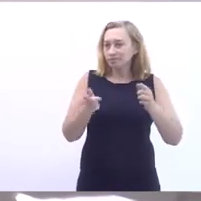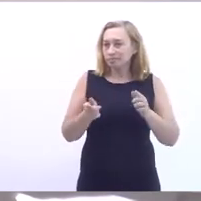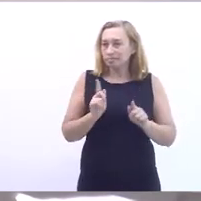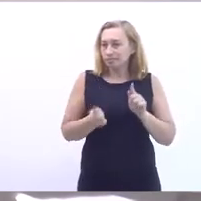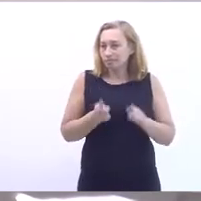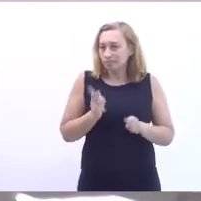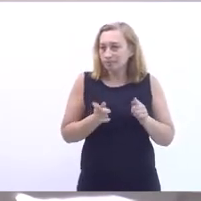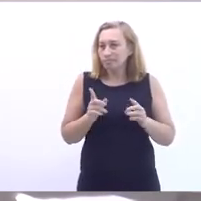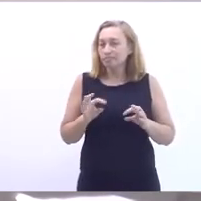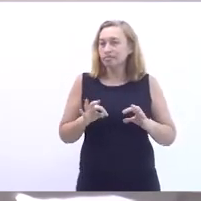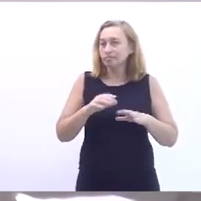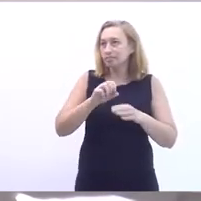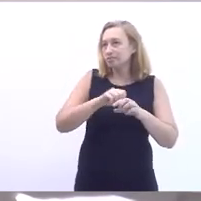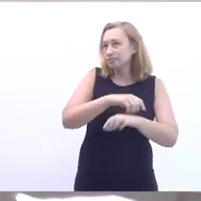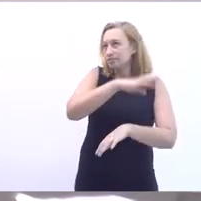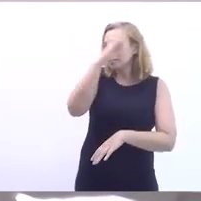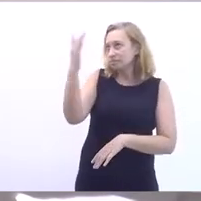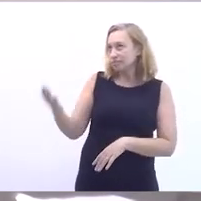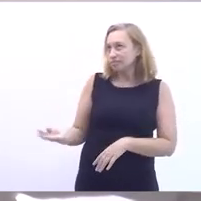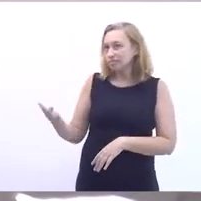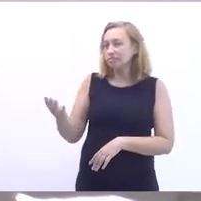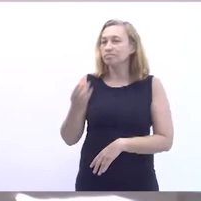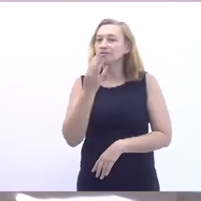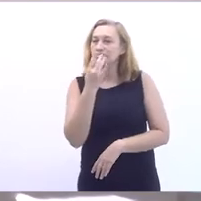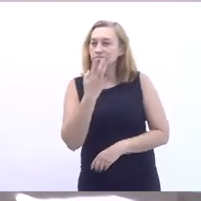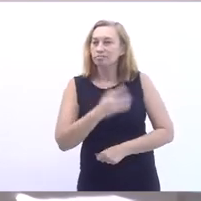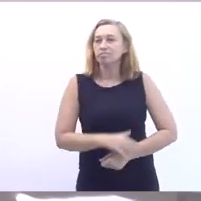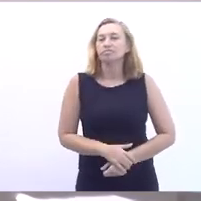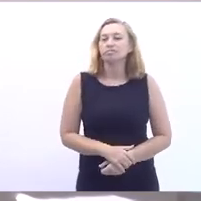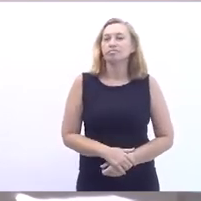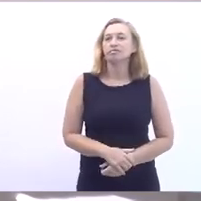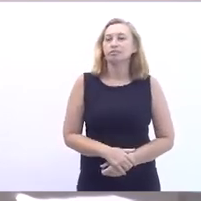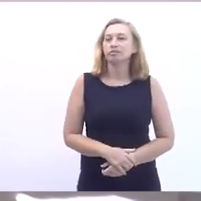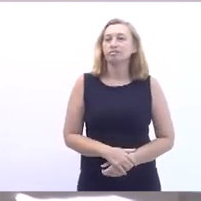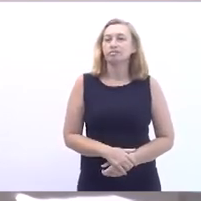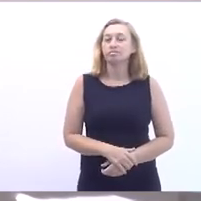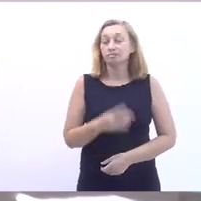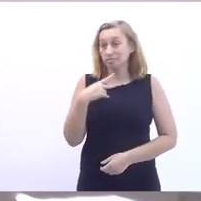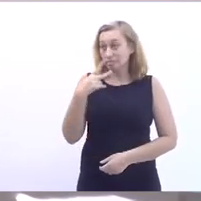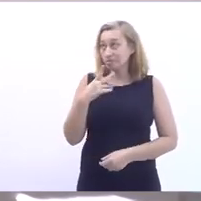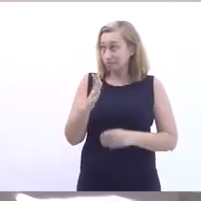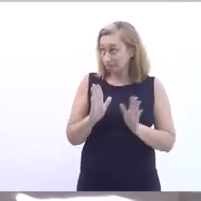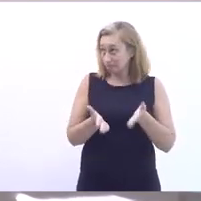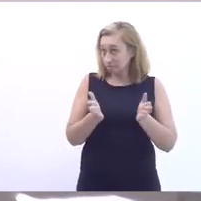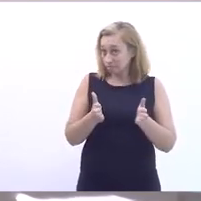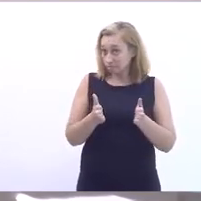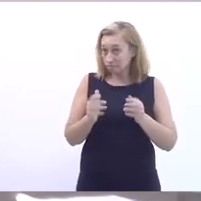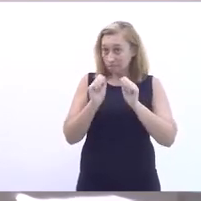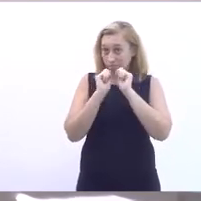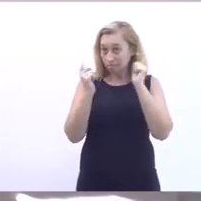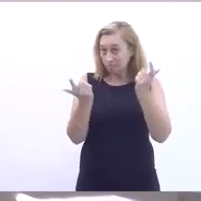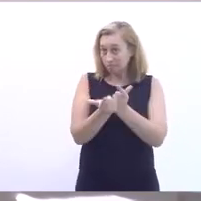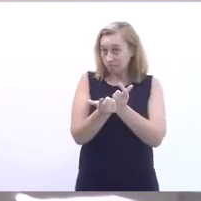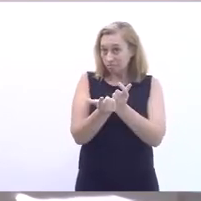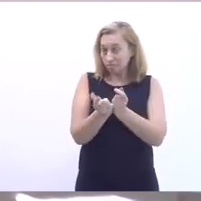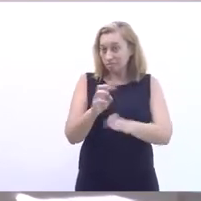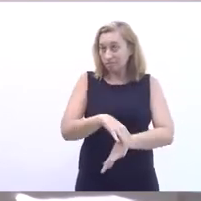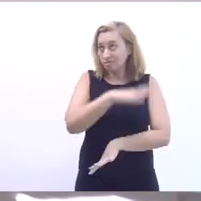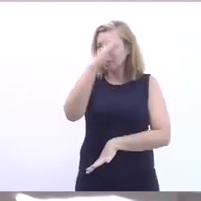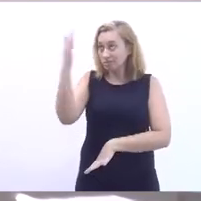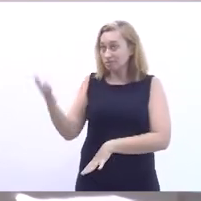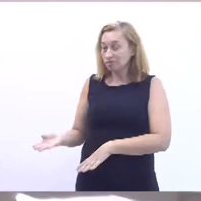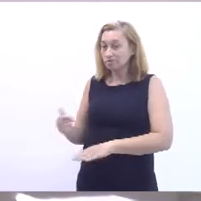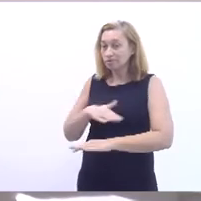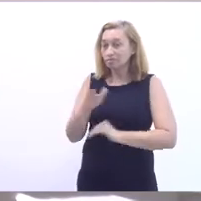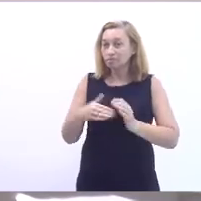tudo e as cores todas do arco-íris e eu falei olha hoje Alerta está coberta das cores do